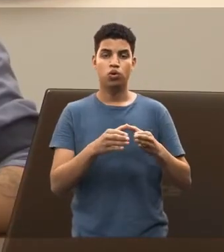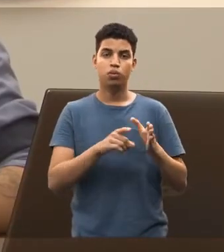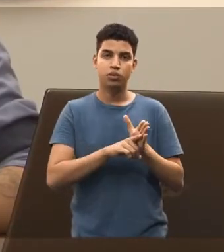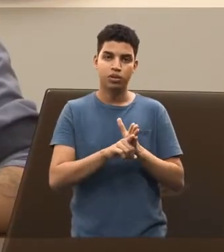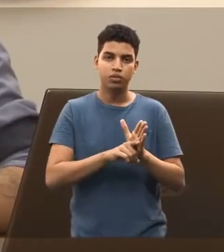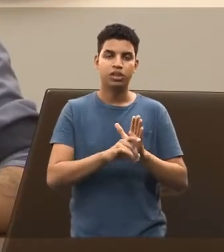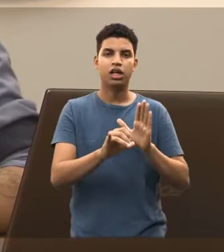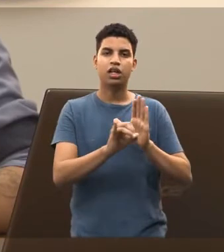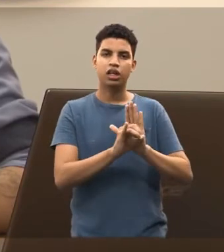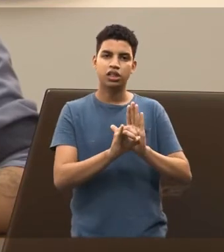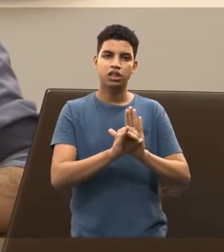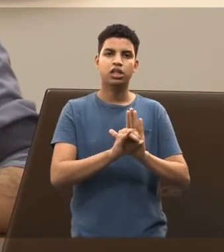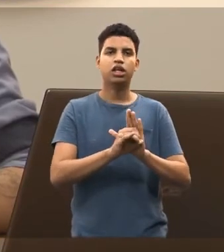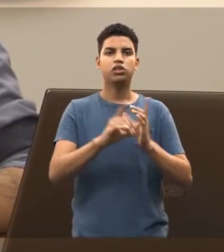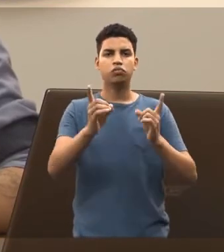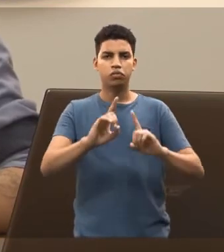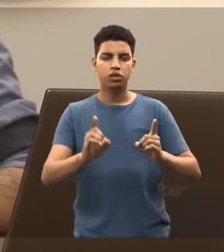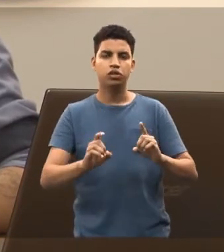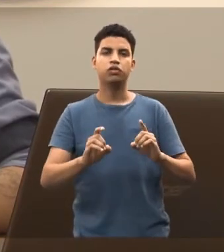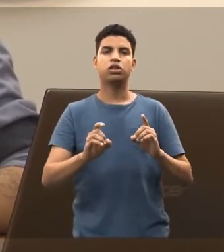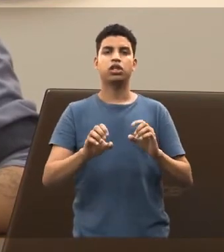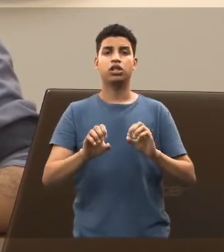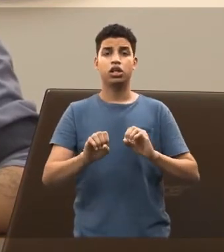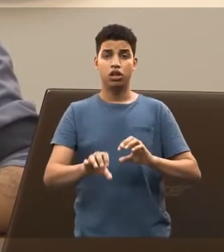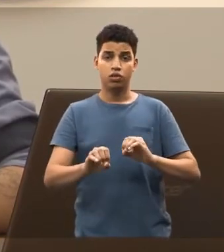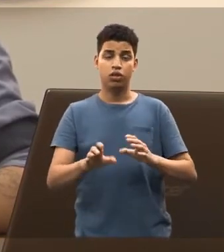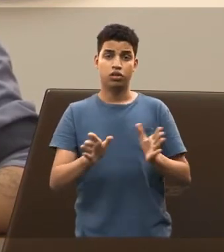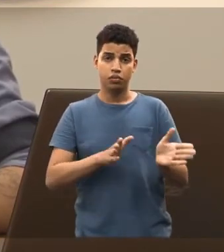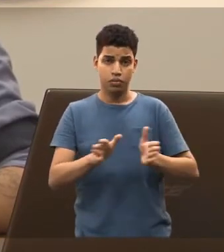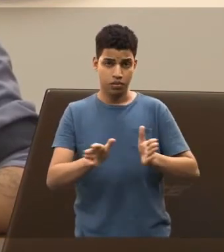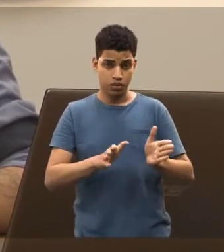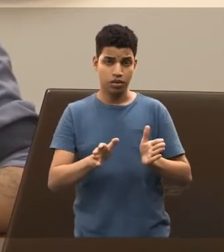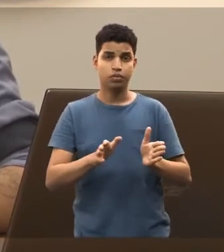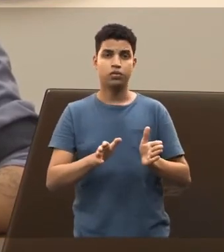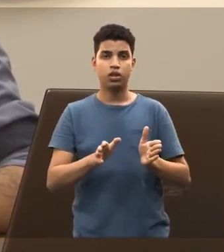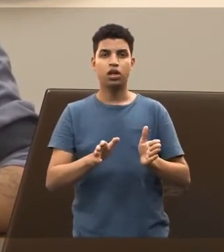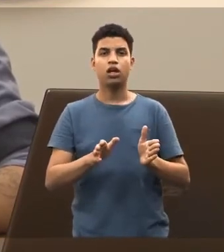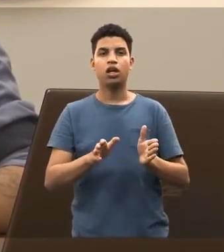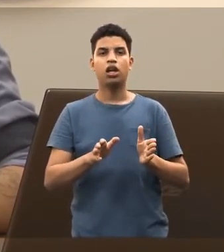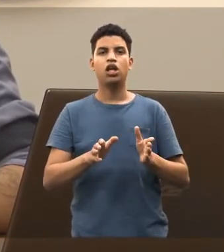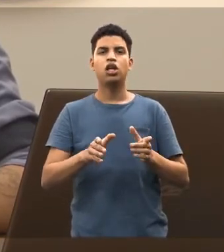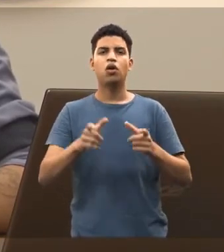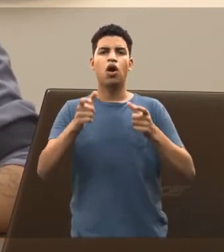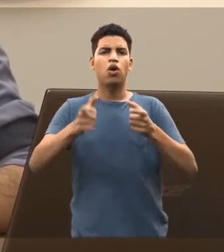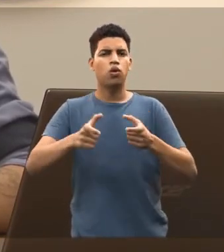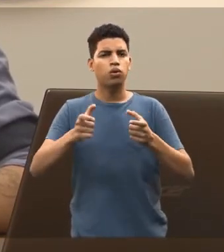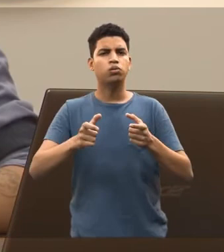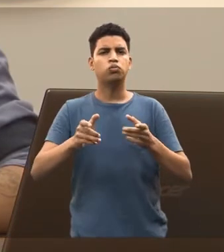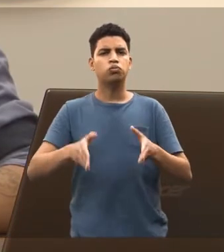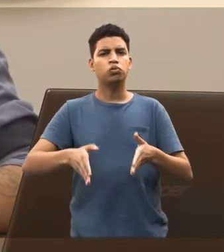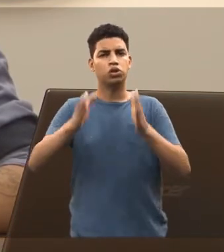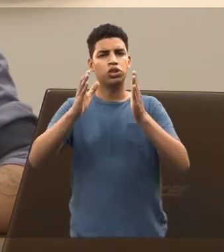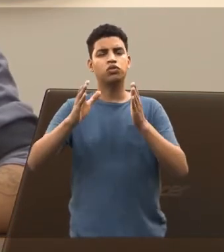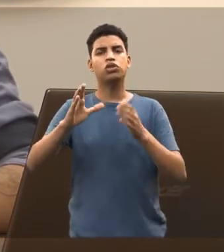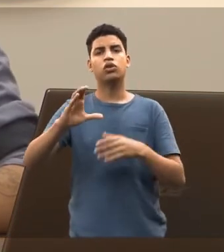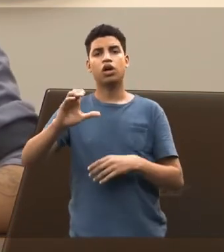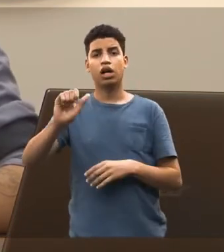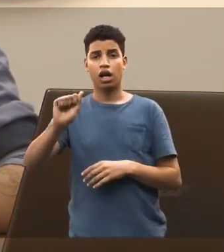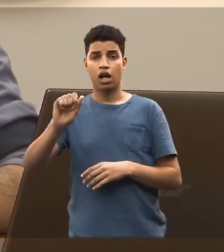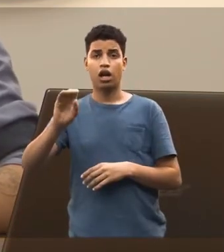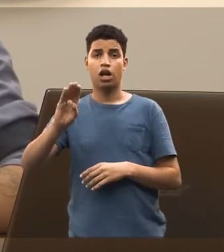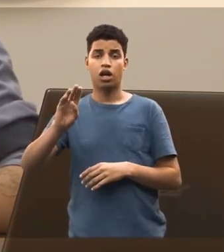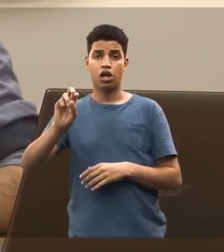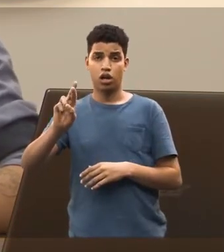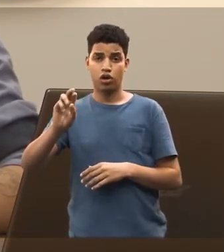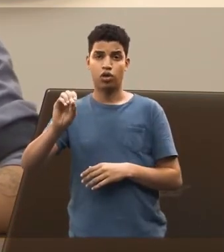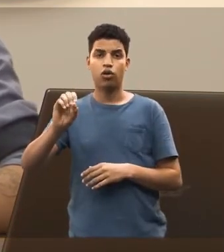O grupo de pesquisa Identidades, Deficiências, Educação e Acessibilidade, ele se dá aqui no Edifício Carolina